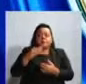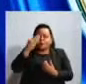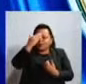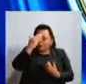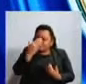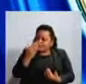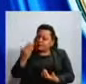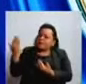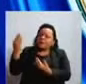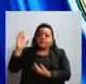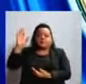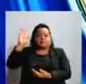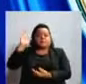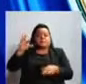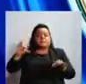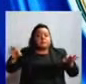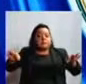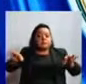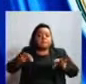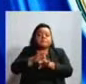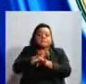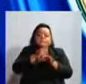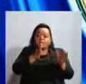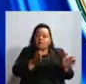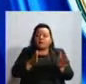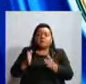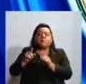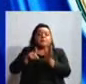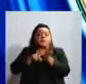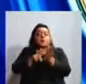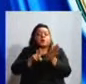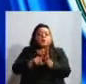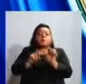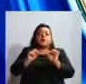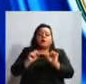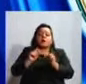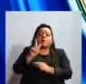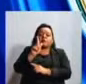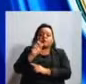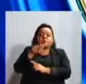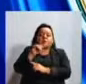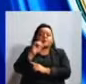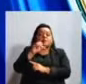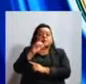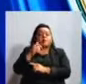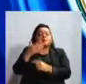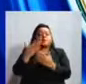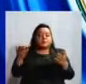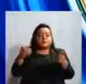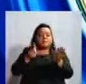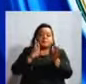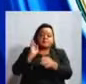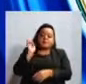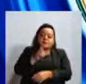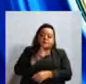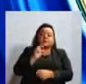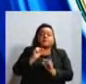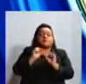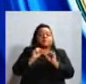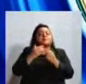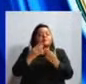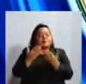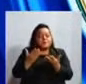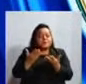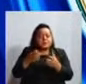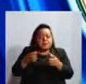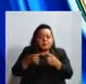candidato. E encerrando essa sequência de perguntas, quem responde agora é o candidato Genesi Gonçalves. Candidato, o senhor vem de um partido pequeno,